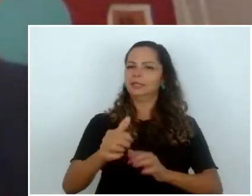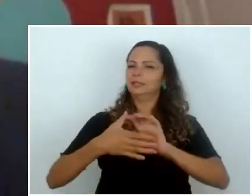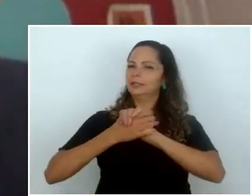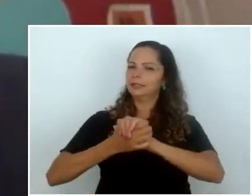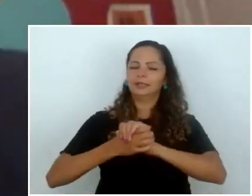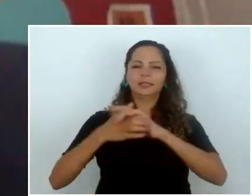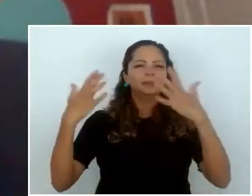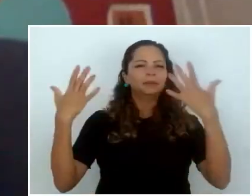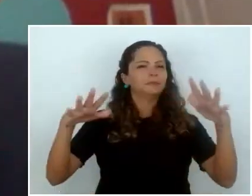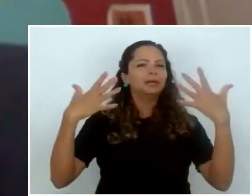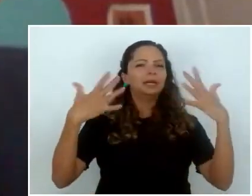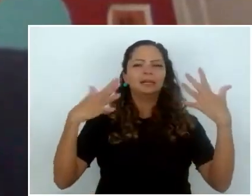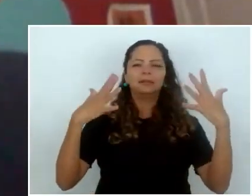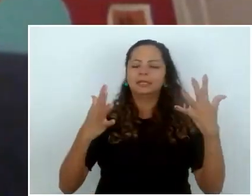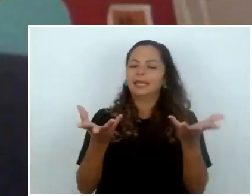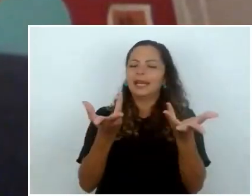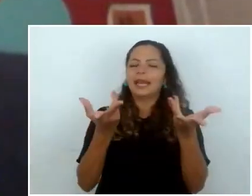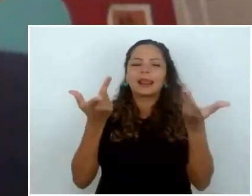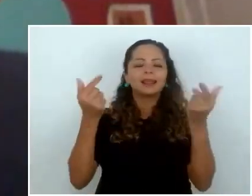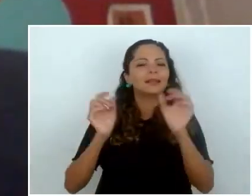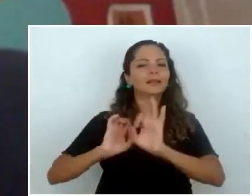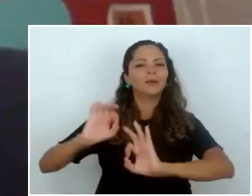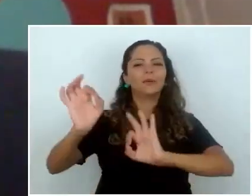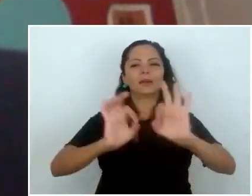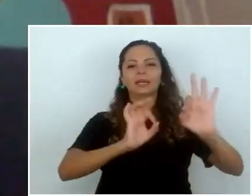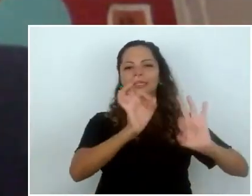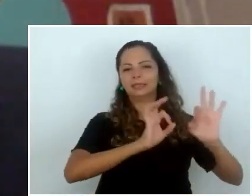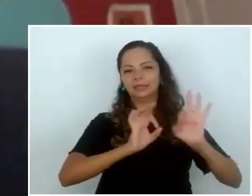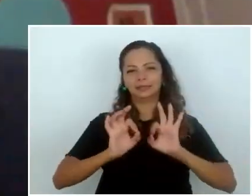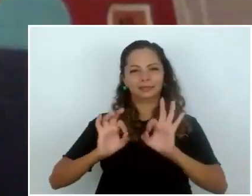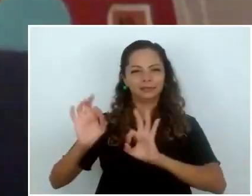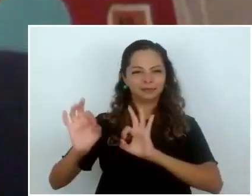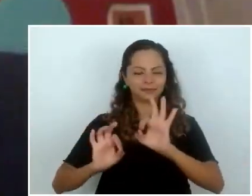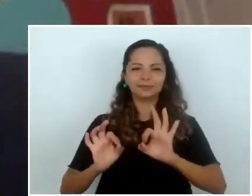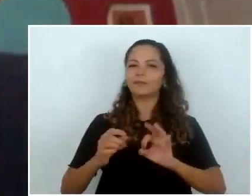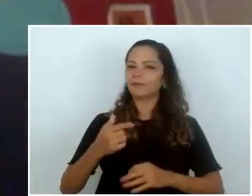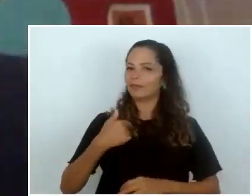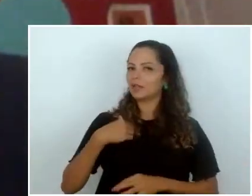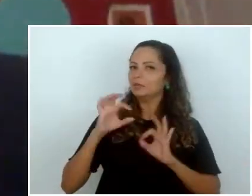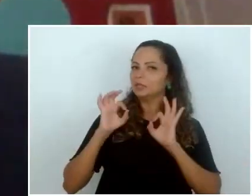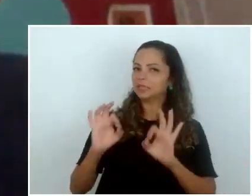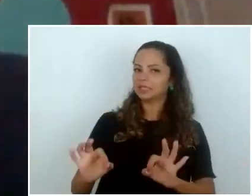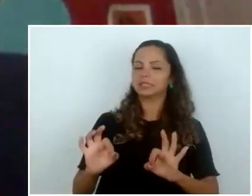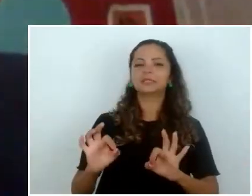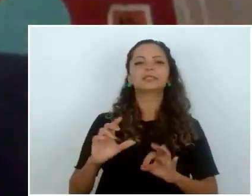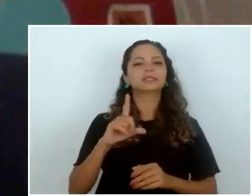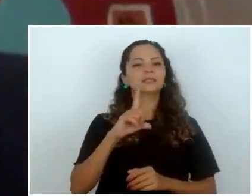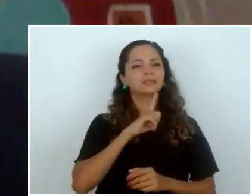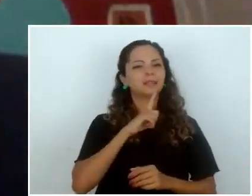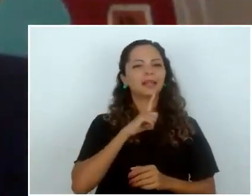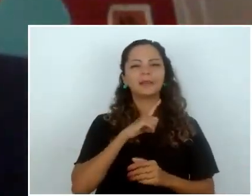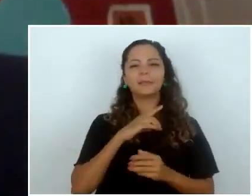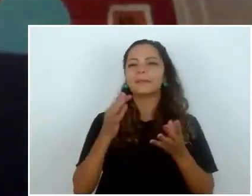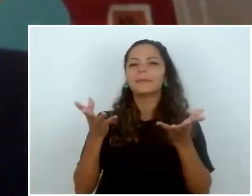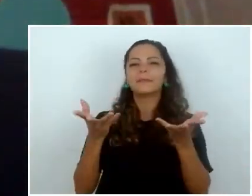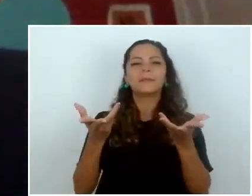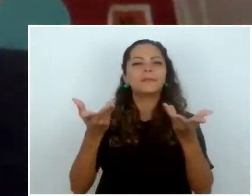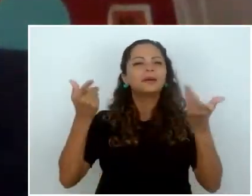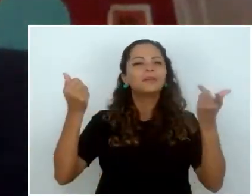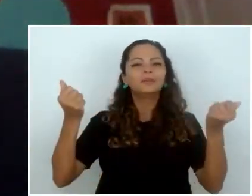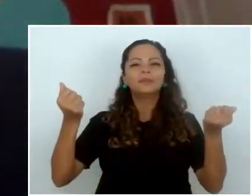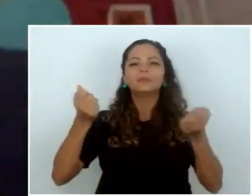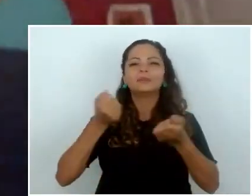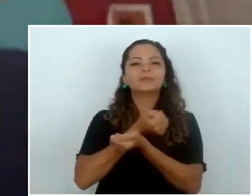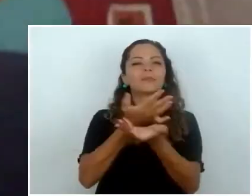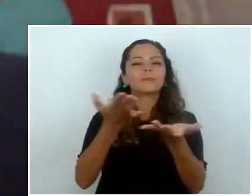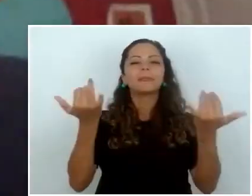excelente organização, e tenho certeza que vai ser muito enriquecedor para todos que estão participando, e